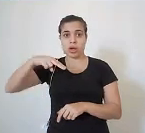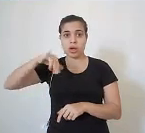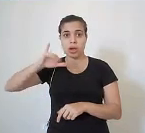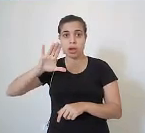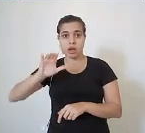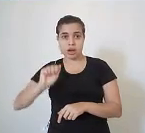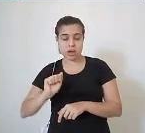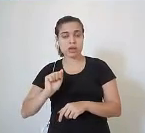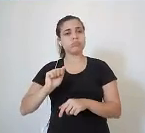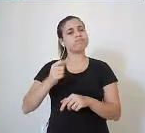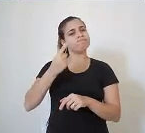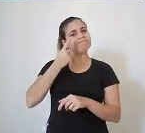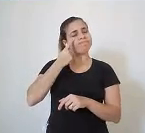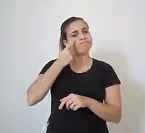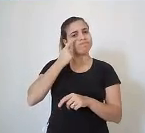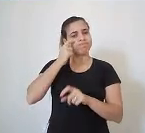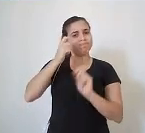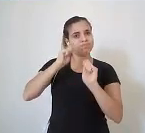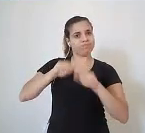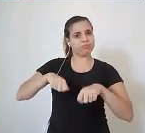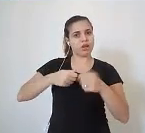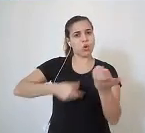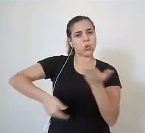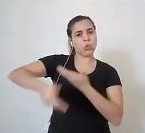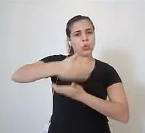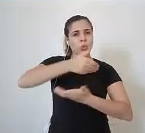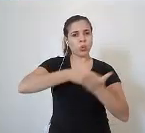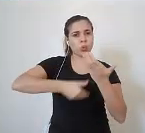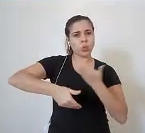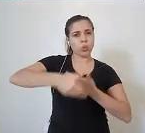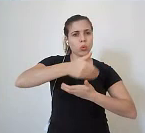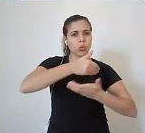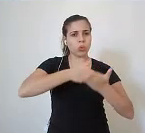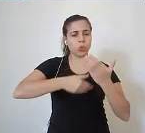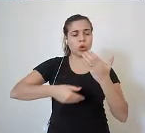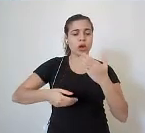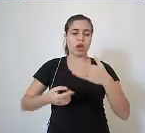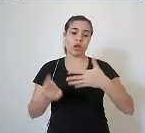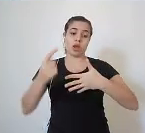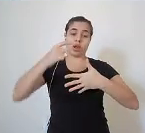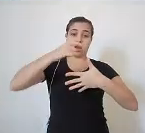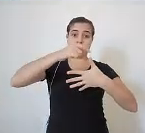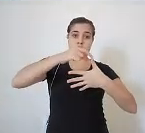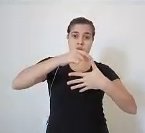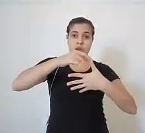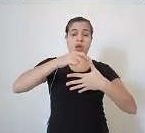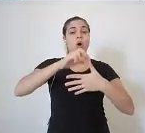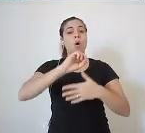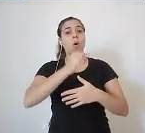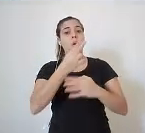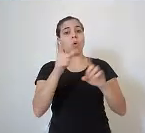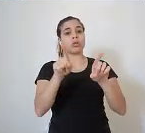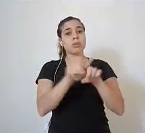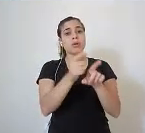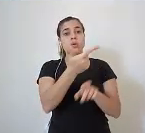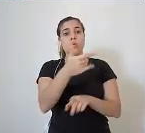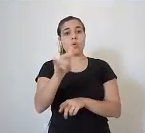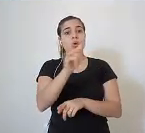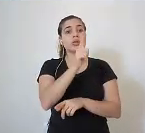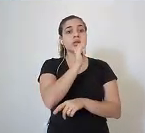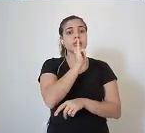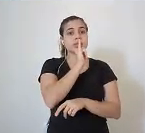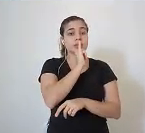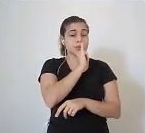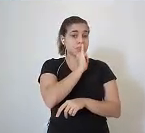matéria inorgânica de ser reabsorvida pelas células dos organismos fitoplanctônicos ou pelas